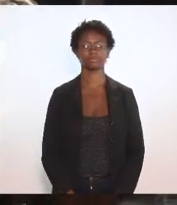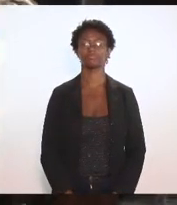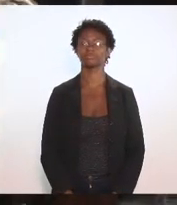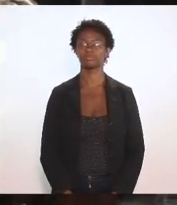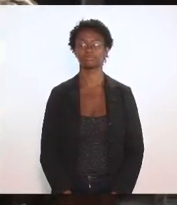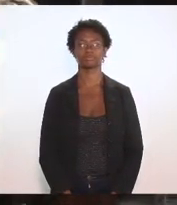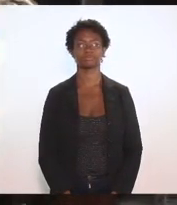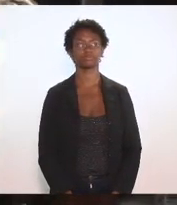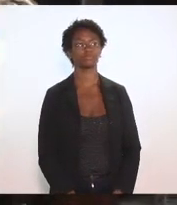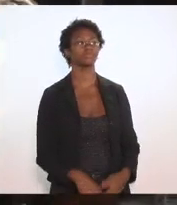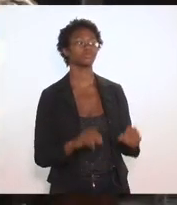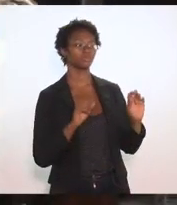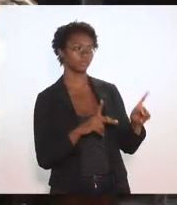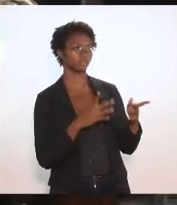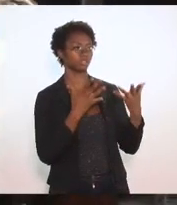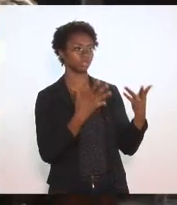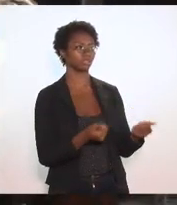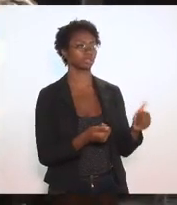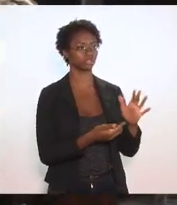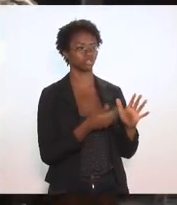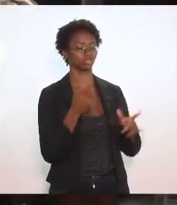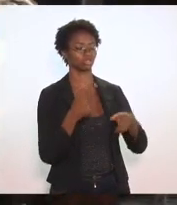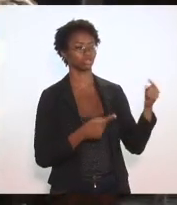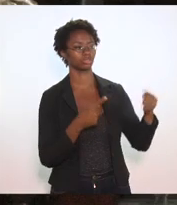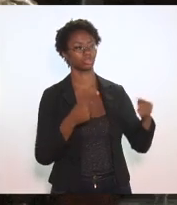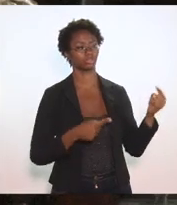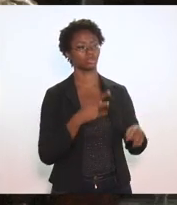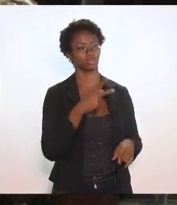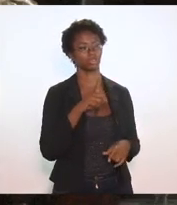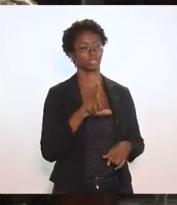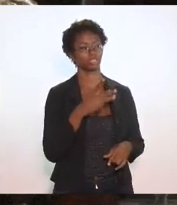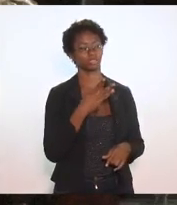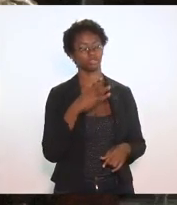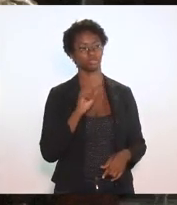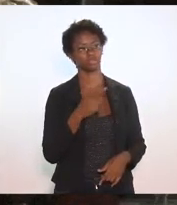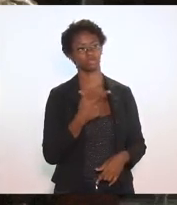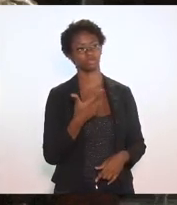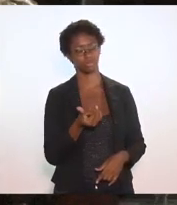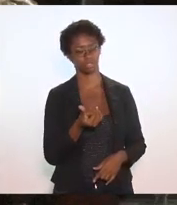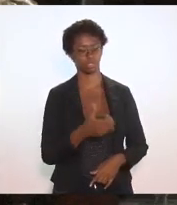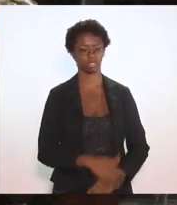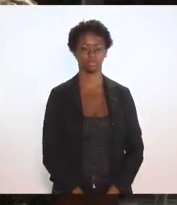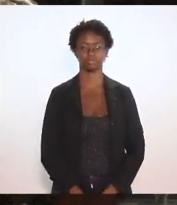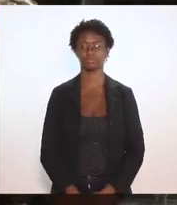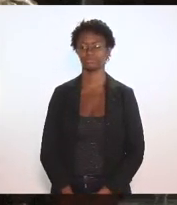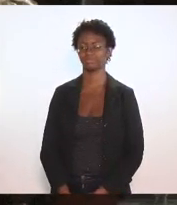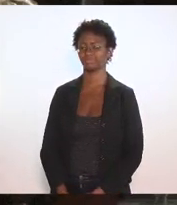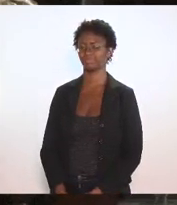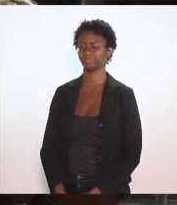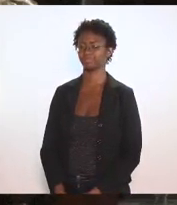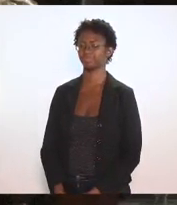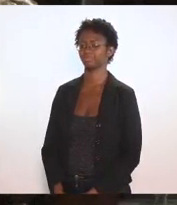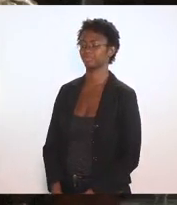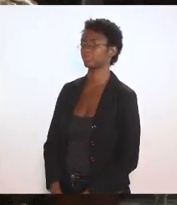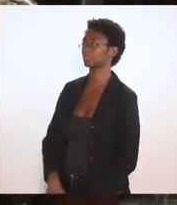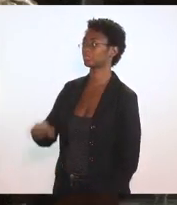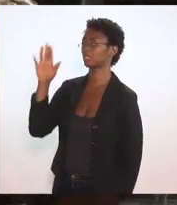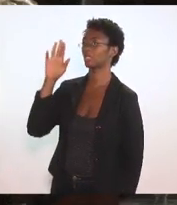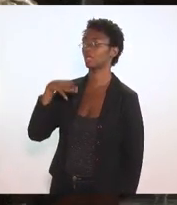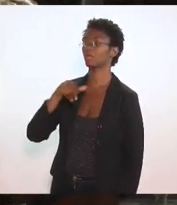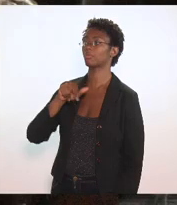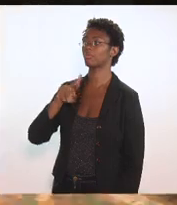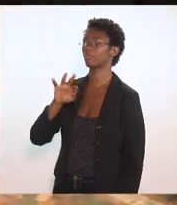Presidência, defere pedido de Vossa Excelência, está retirado de pauta o PL 3826. Questão de ordem. Questão de ordem da deputada